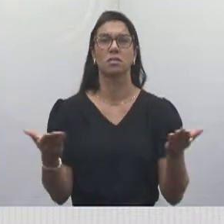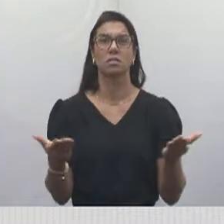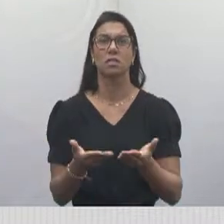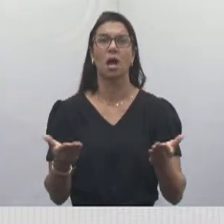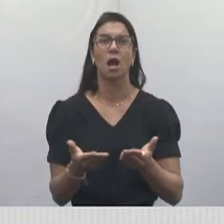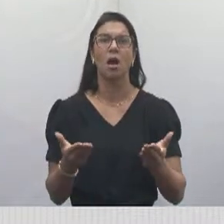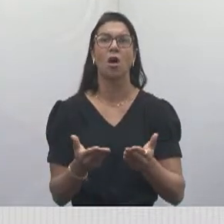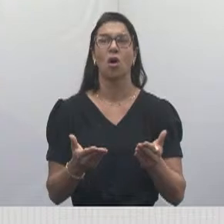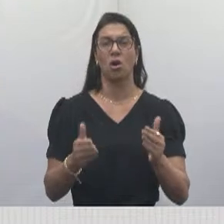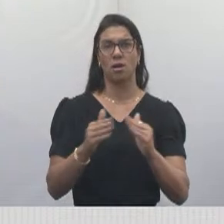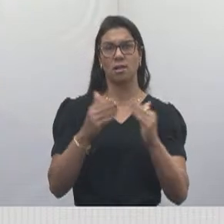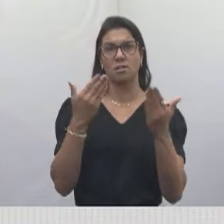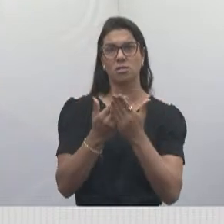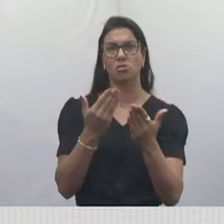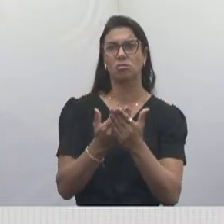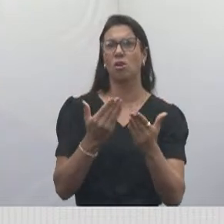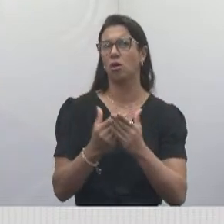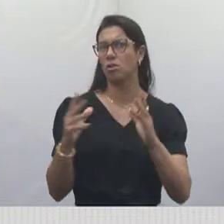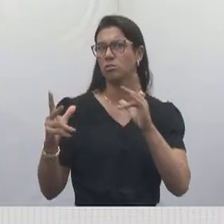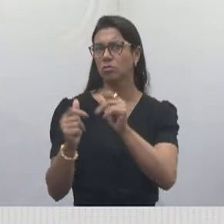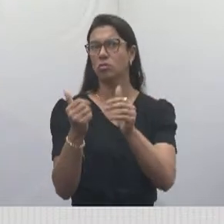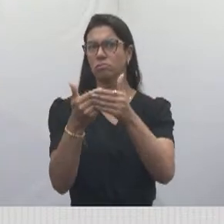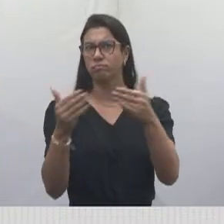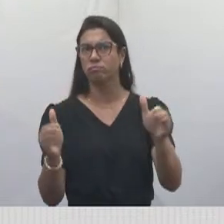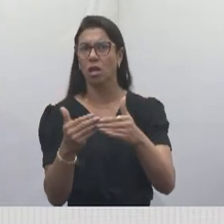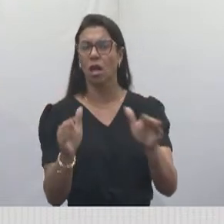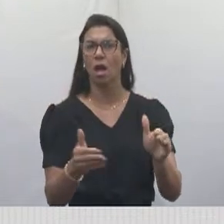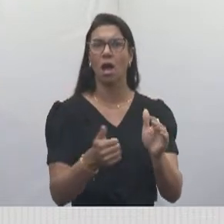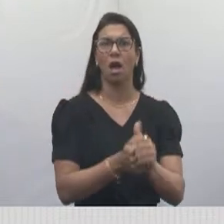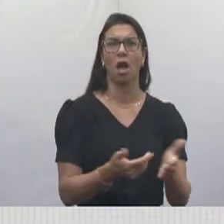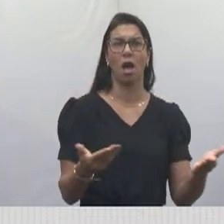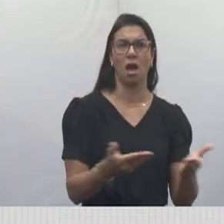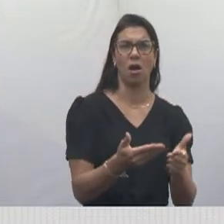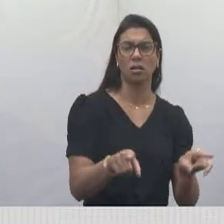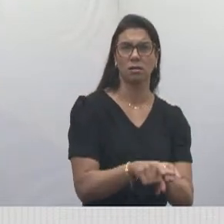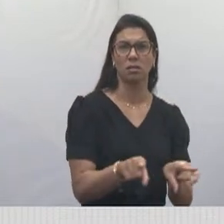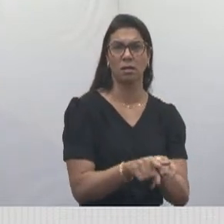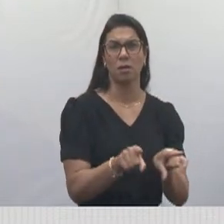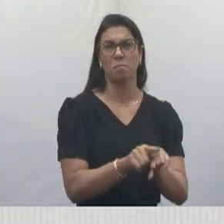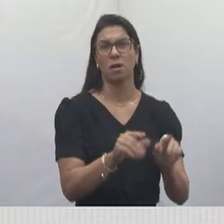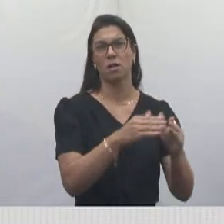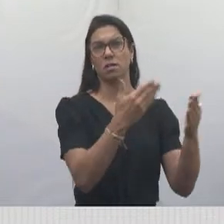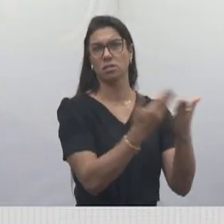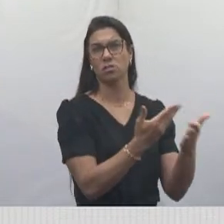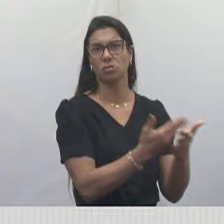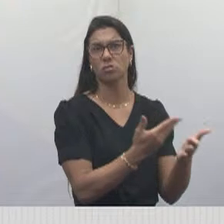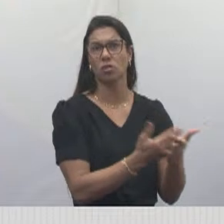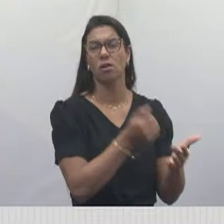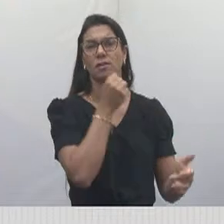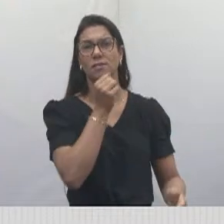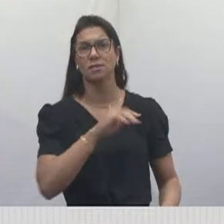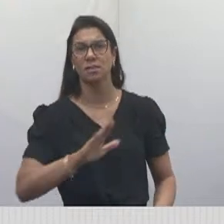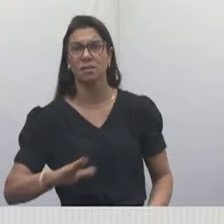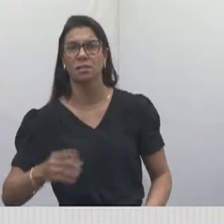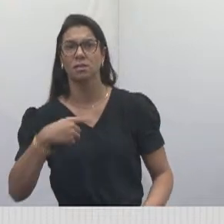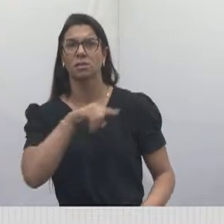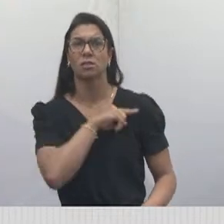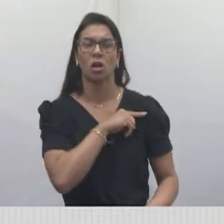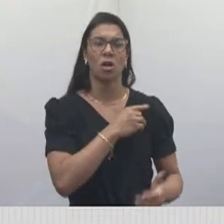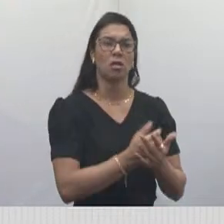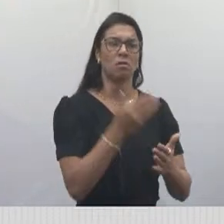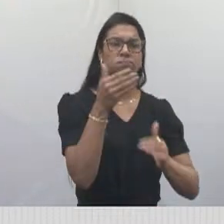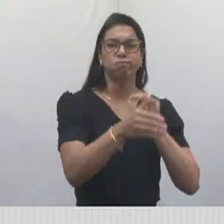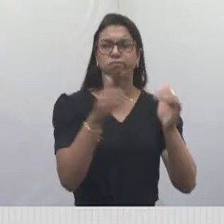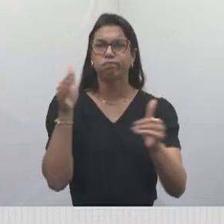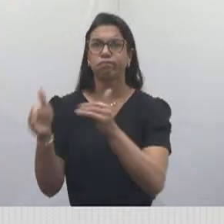Integral. E isso permitiu que nós antecipássemos creches que chegam antes da necessidade, Terras da Conceição e